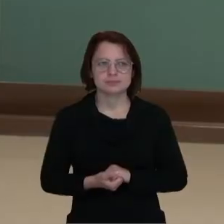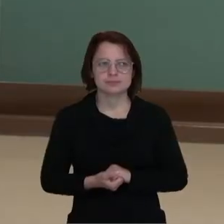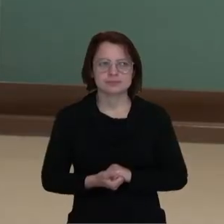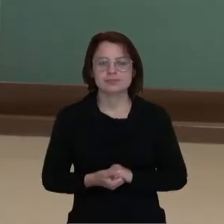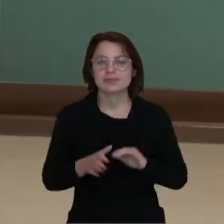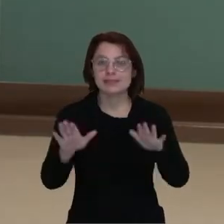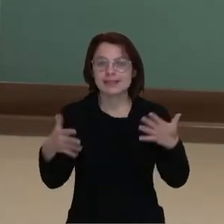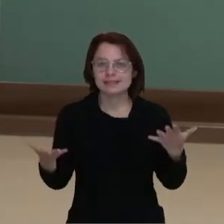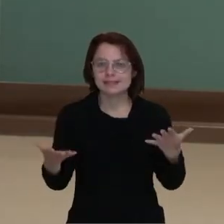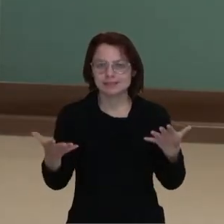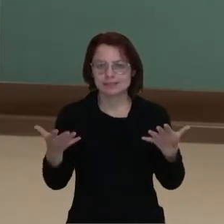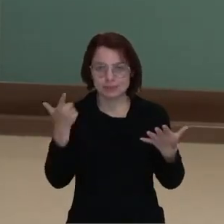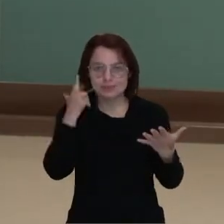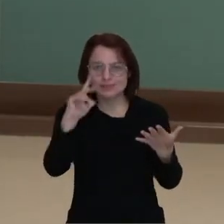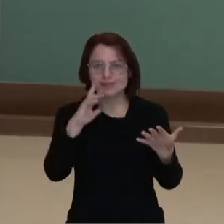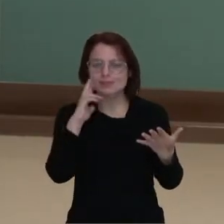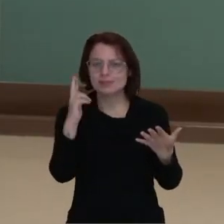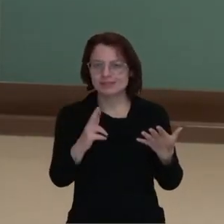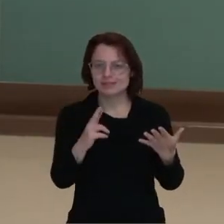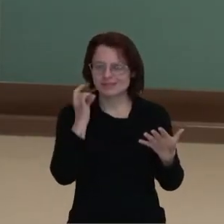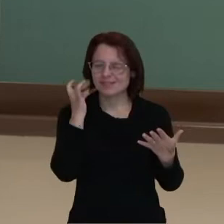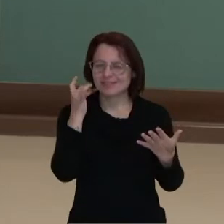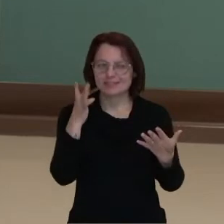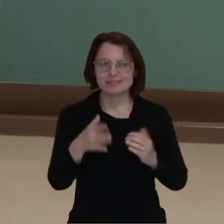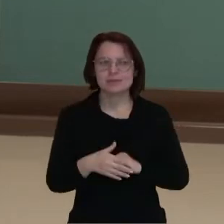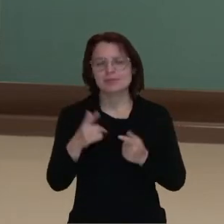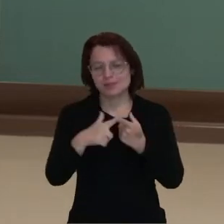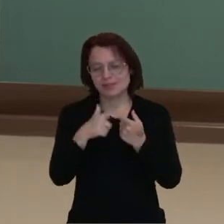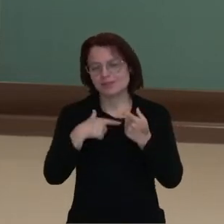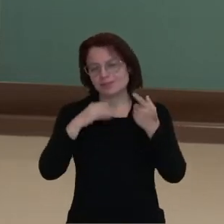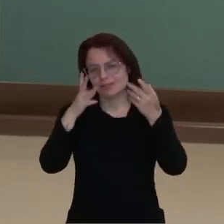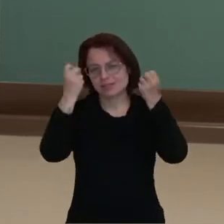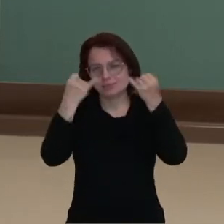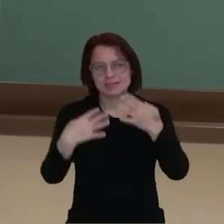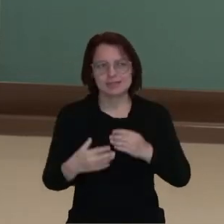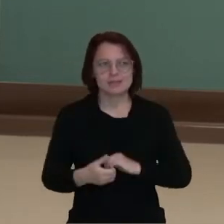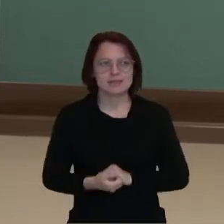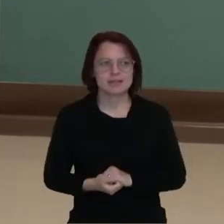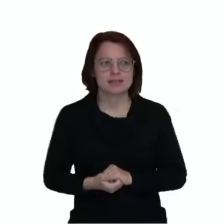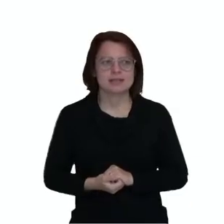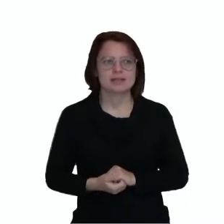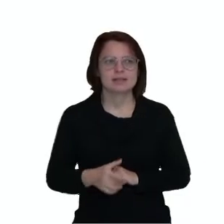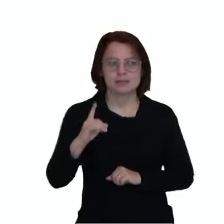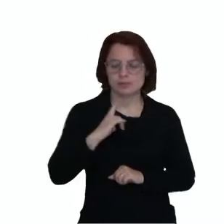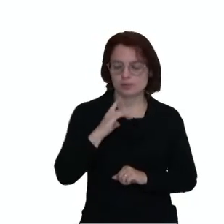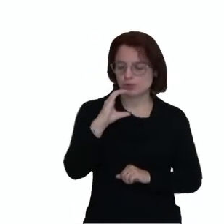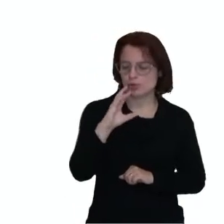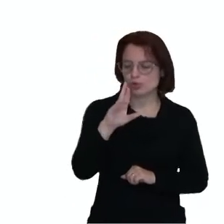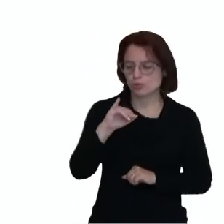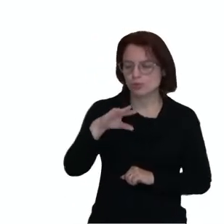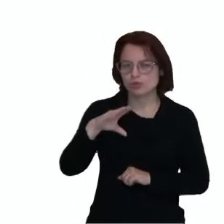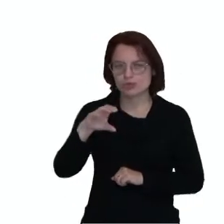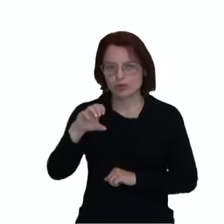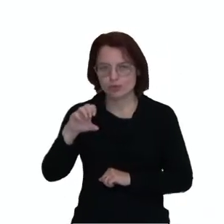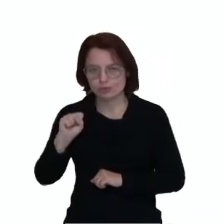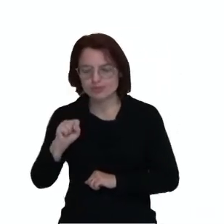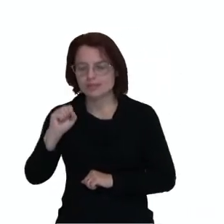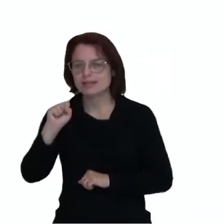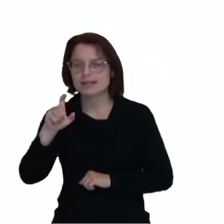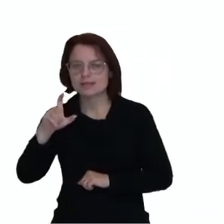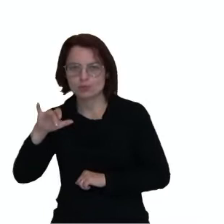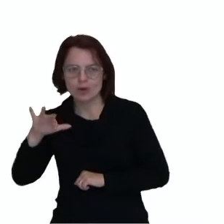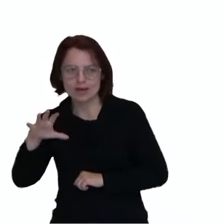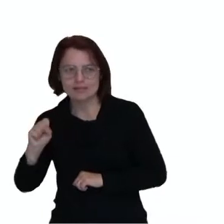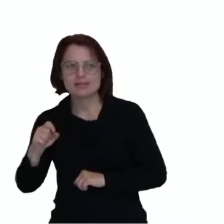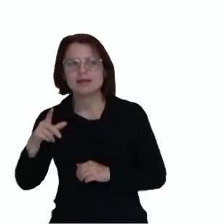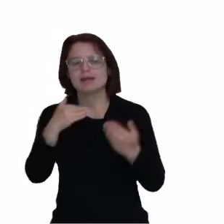E aí, gente? Olha, essa foi fácil, né? Porque eu tinha explicado. Então, olha, os cromossomos sexuais são responsáveis pela determinação do